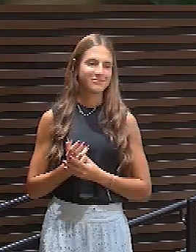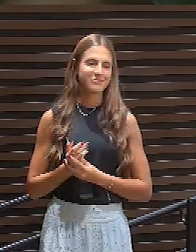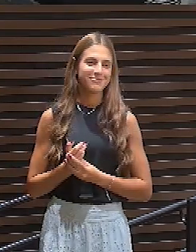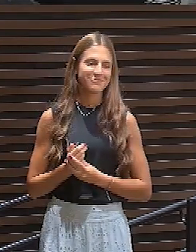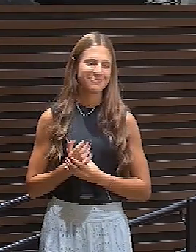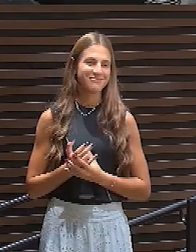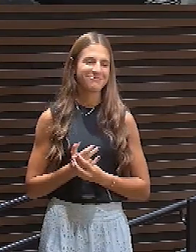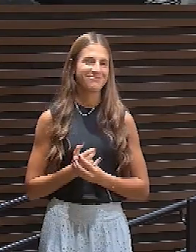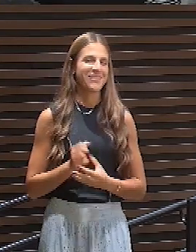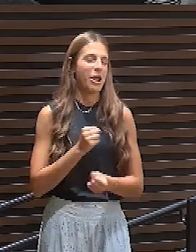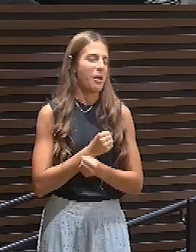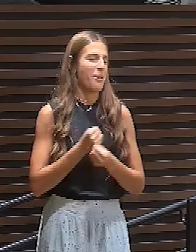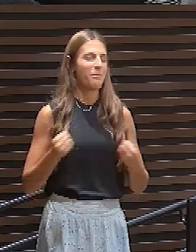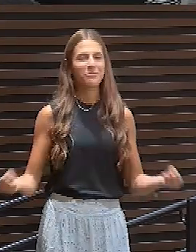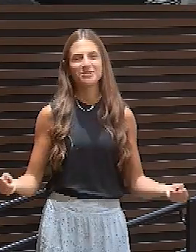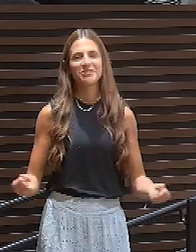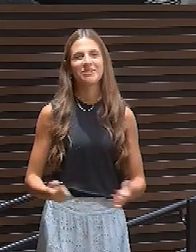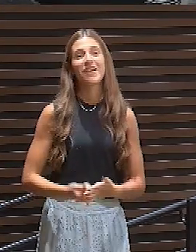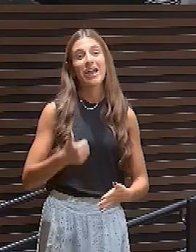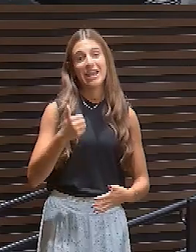Isso há 100 anos atrás.